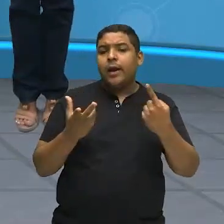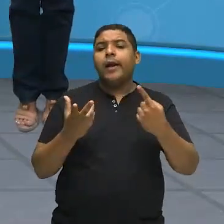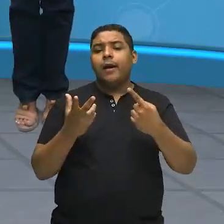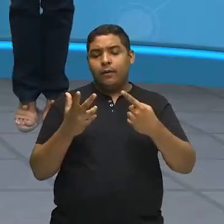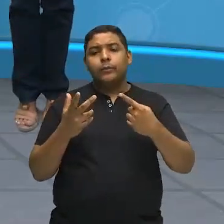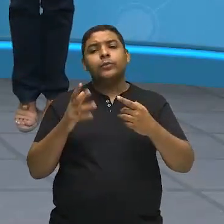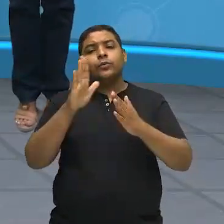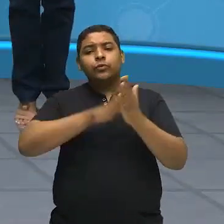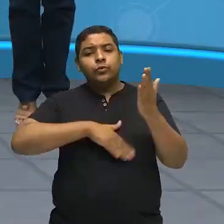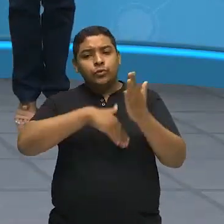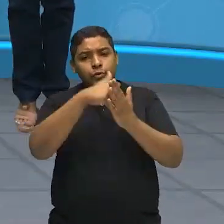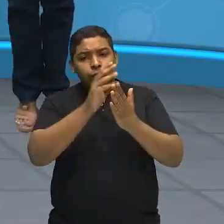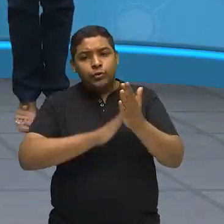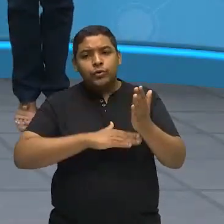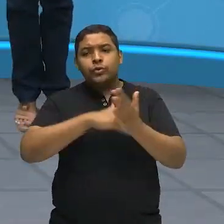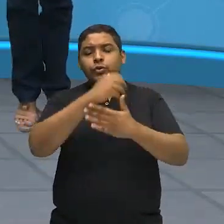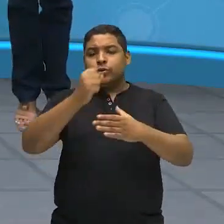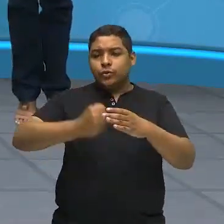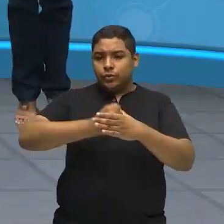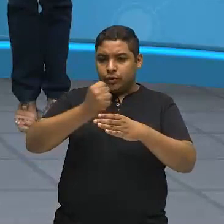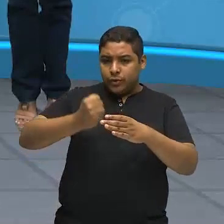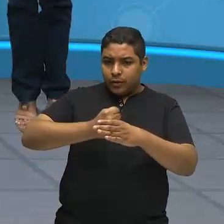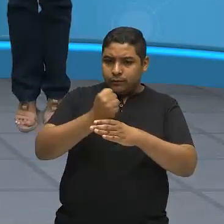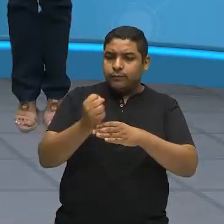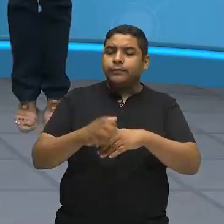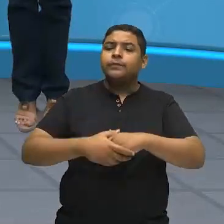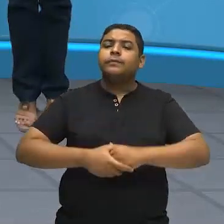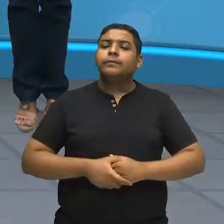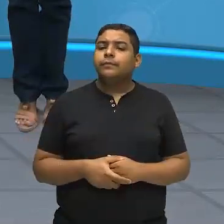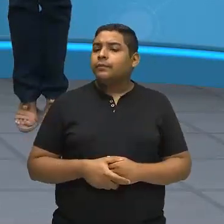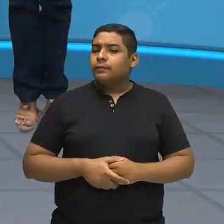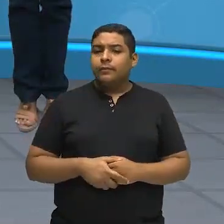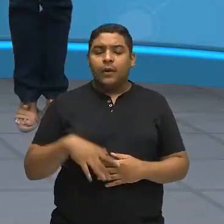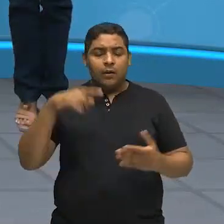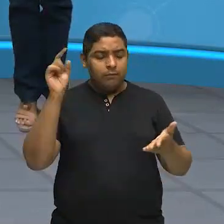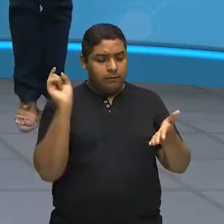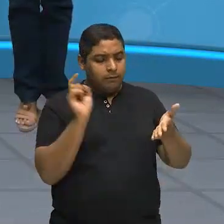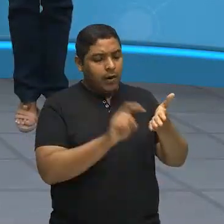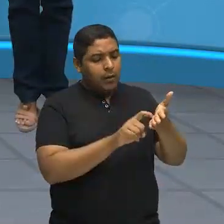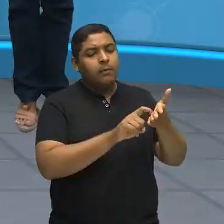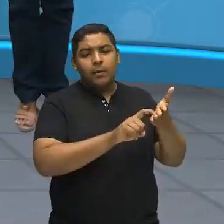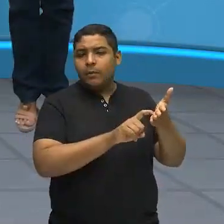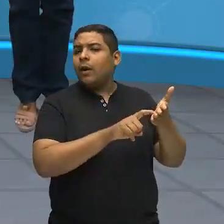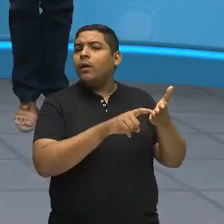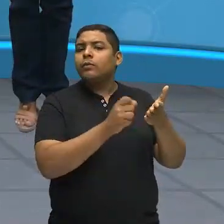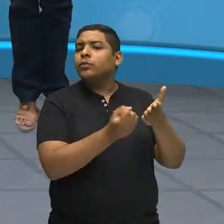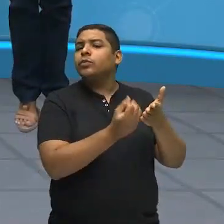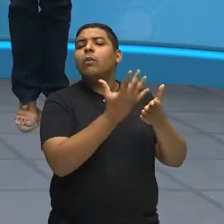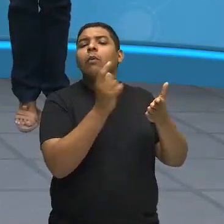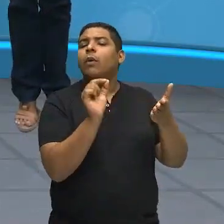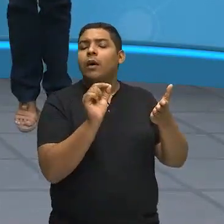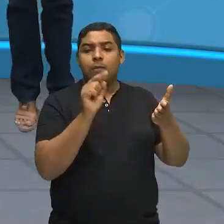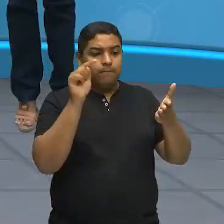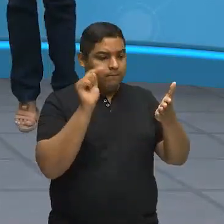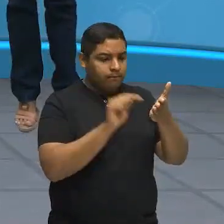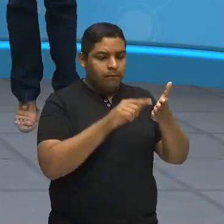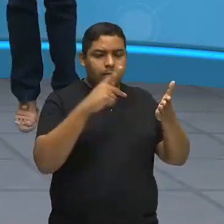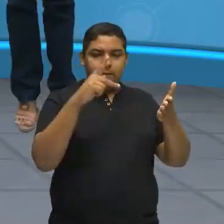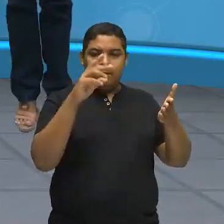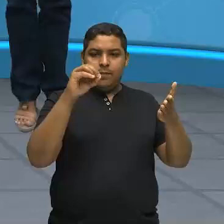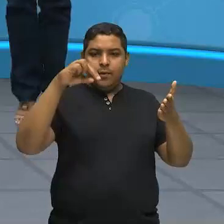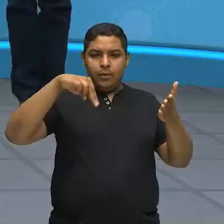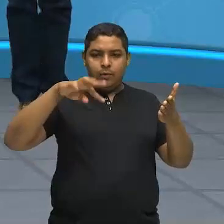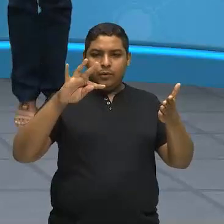quando você pega o lápis e encosta no papel, o que surge ali? Vai ser o ponto. Então, o ponto